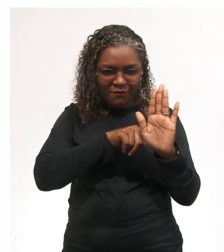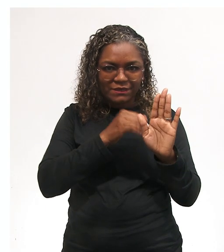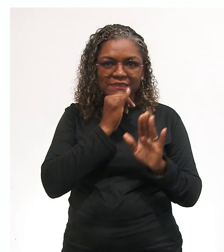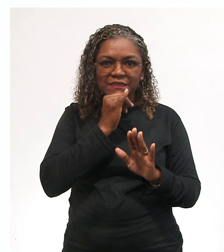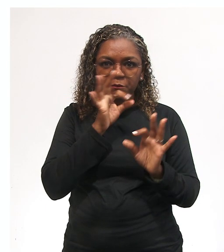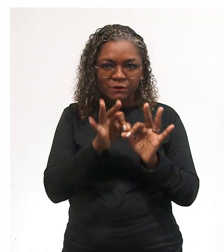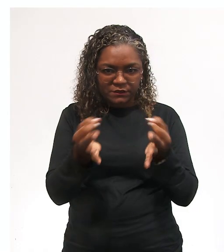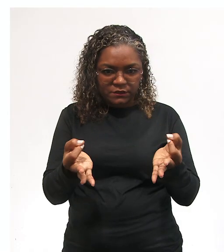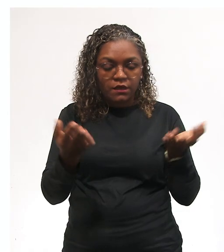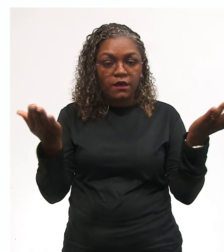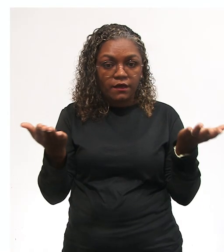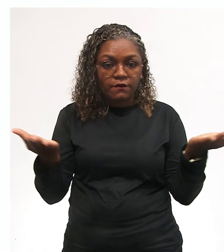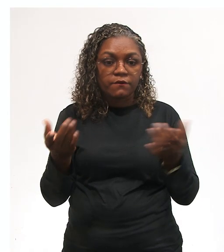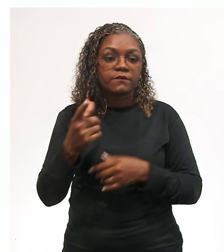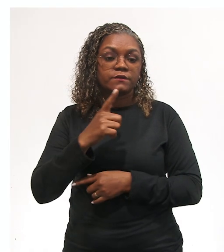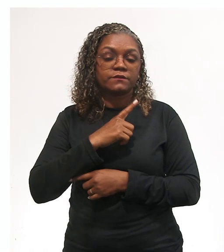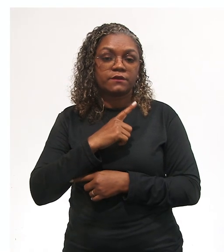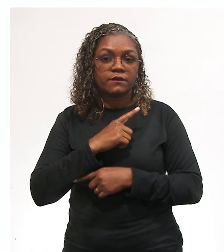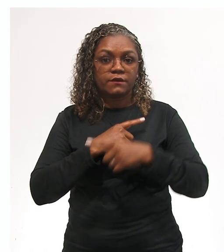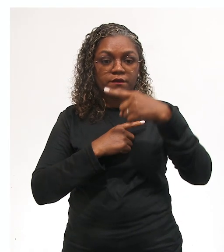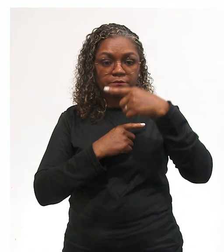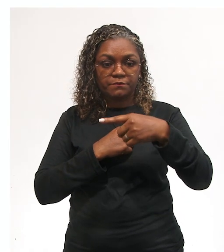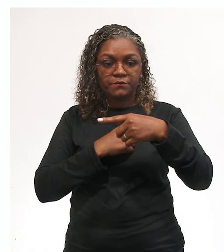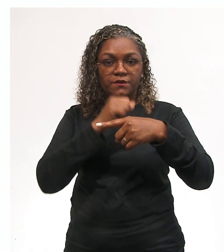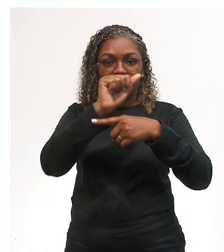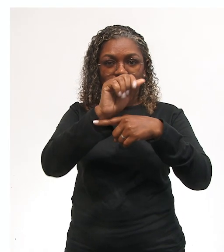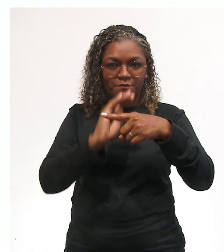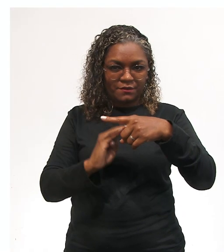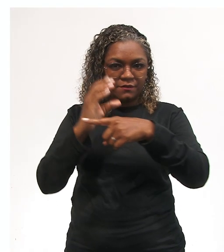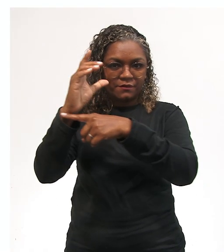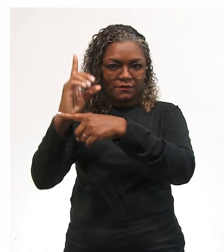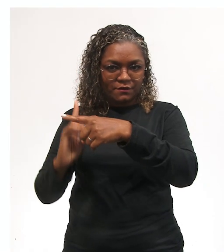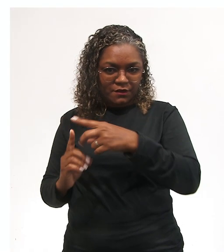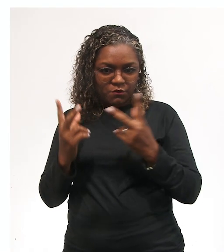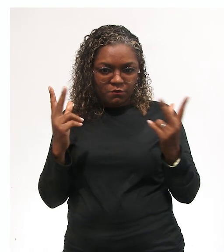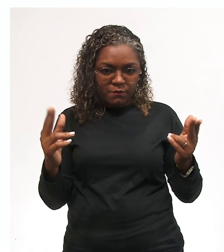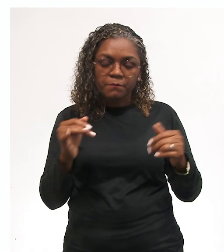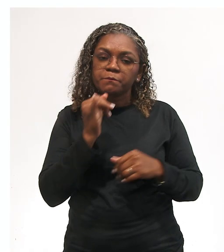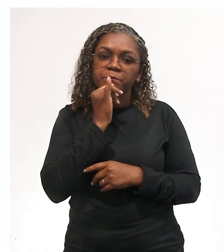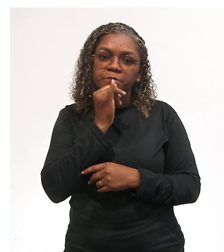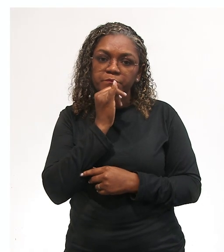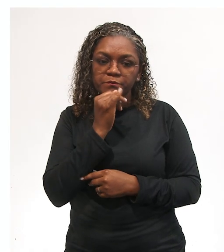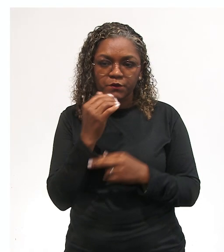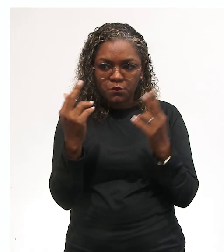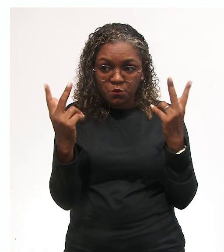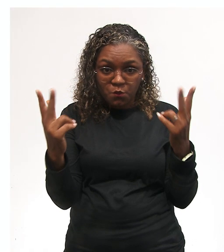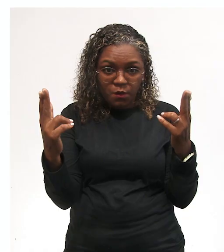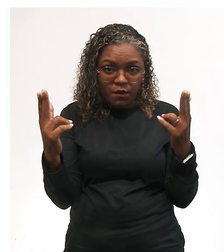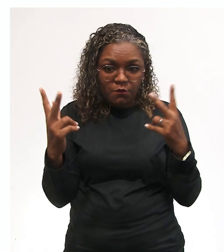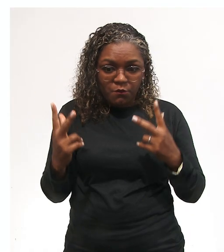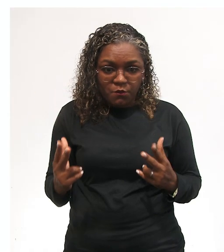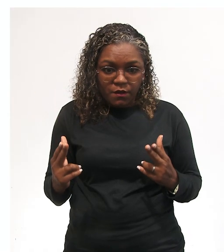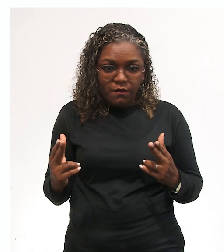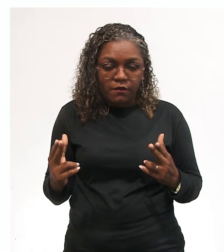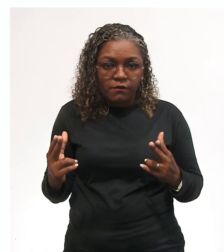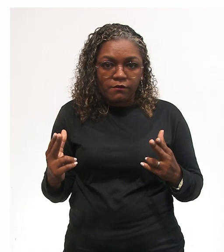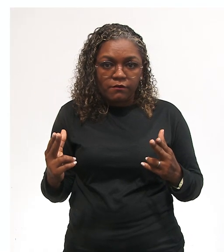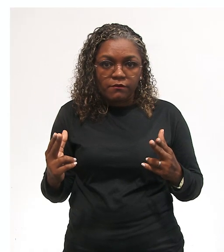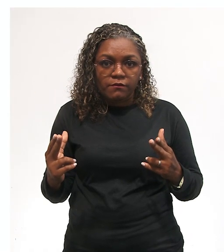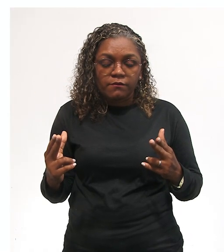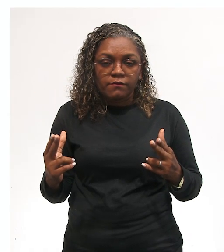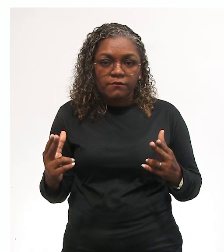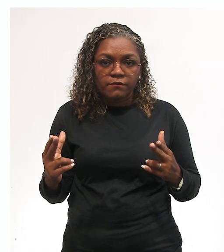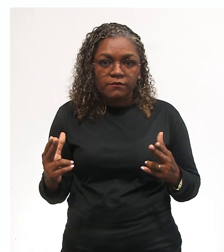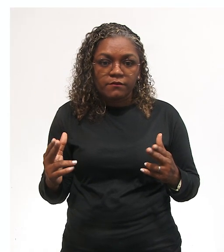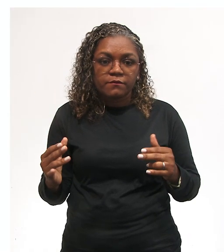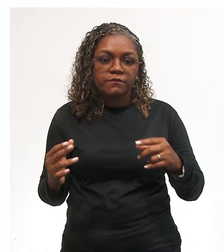nós temos uma propriedade em que, se temos 2 razões iguais, ou seja, uma proporção da